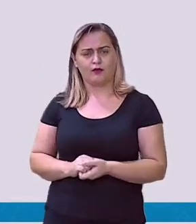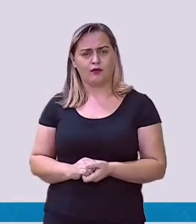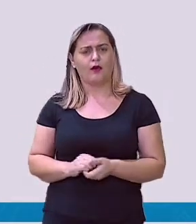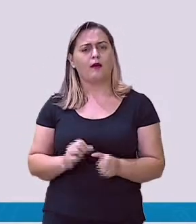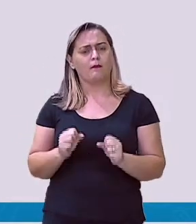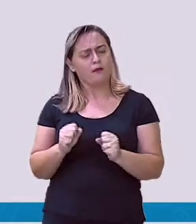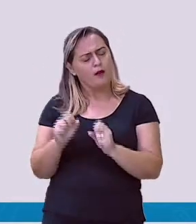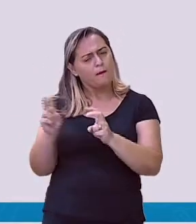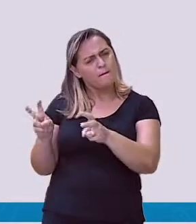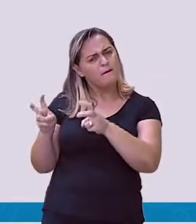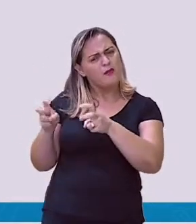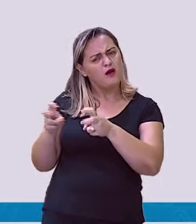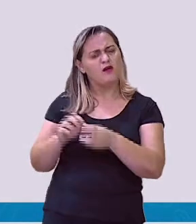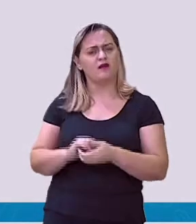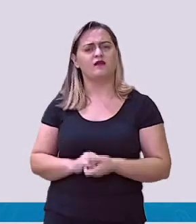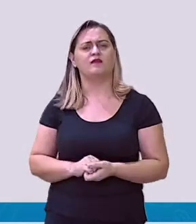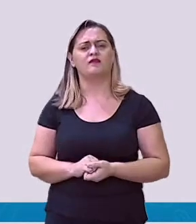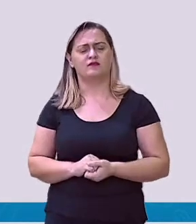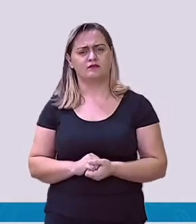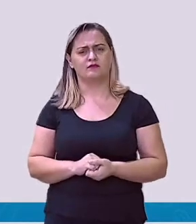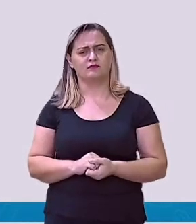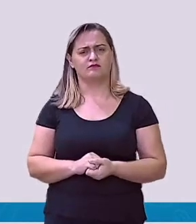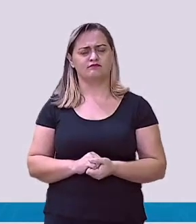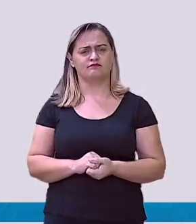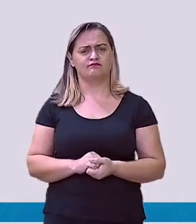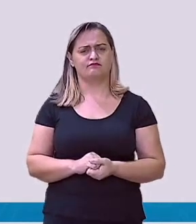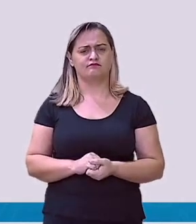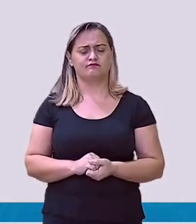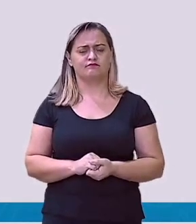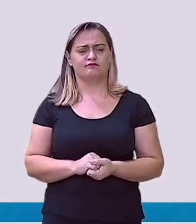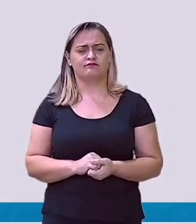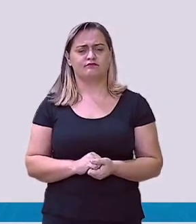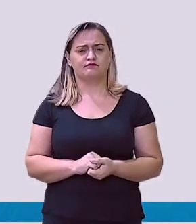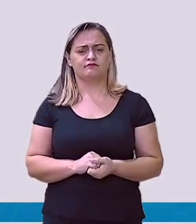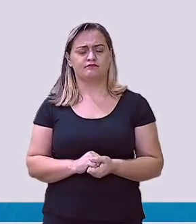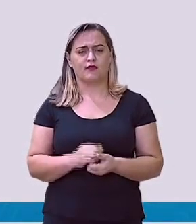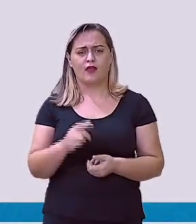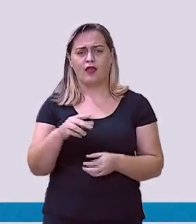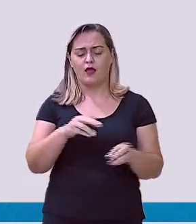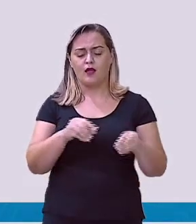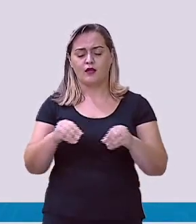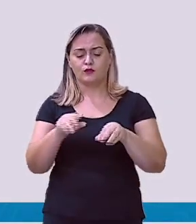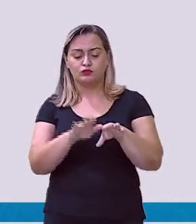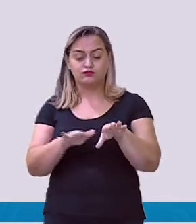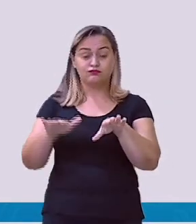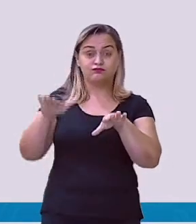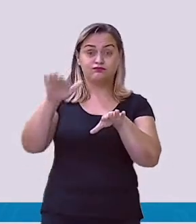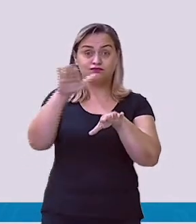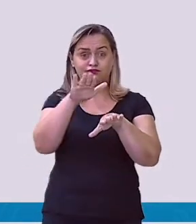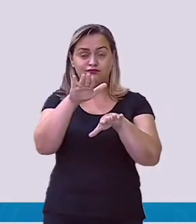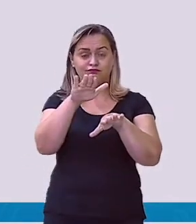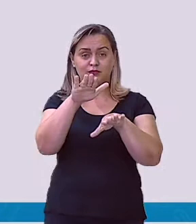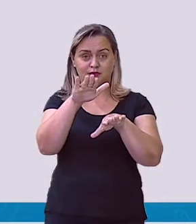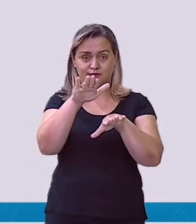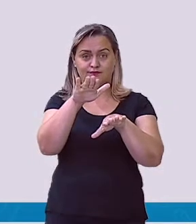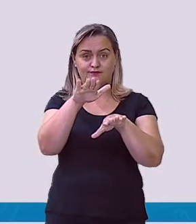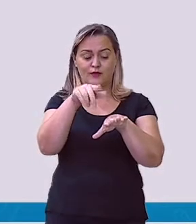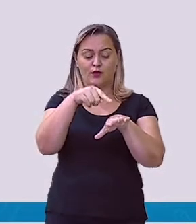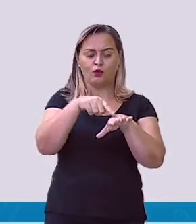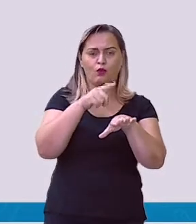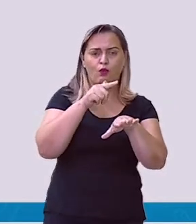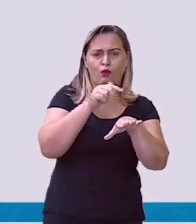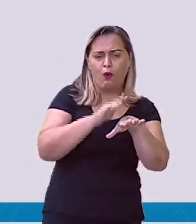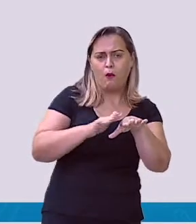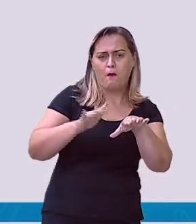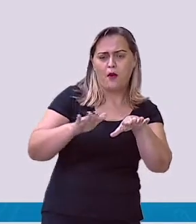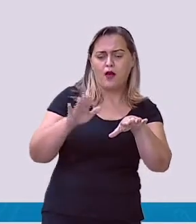Embora pouco aqui, mas ela representa um pouquinho, né? São menos terras emersas